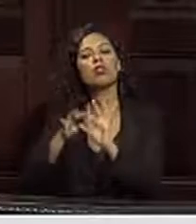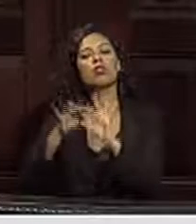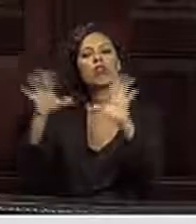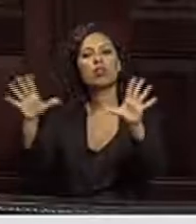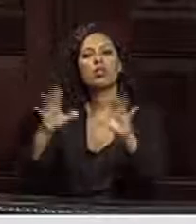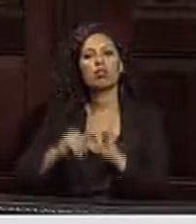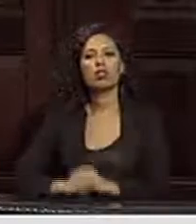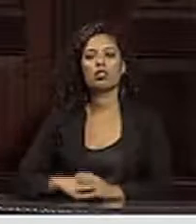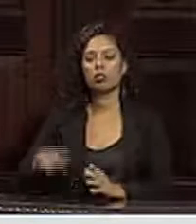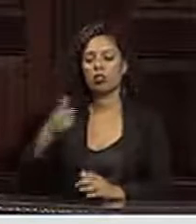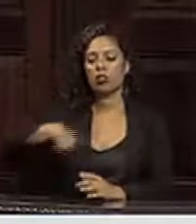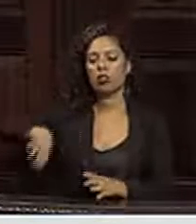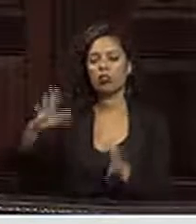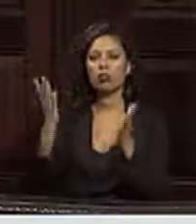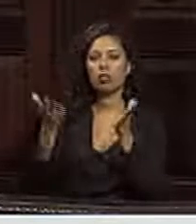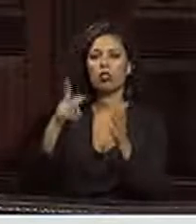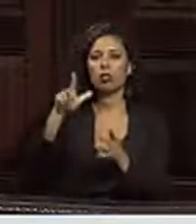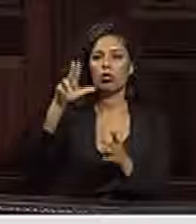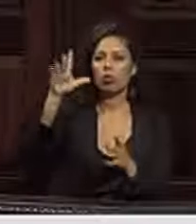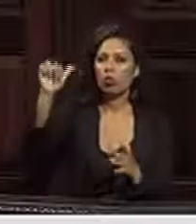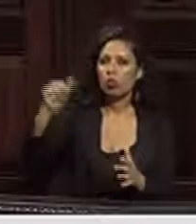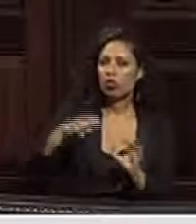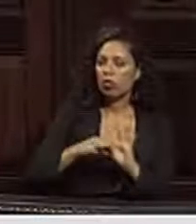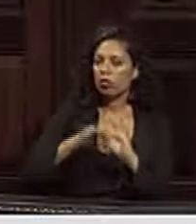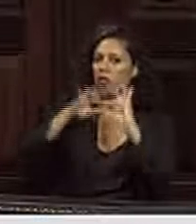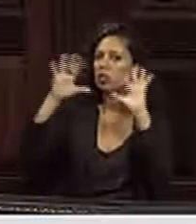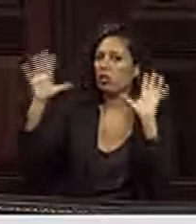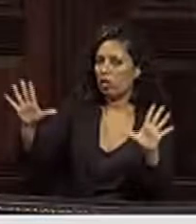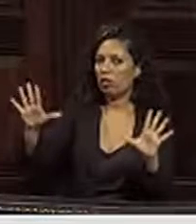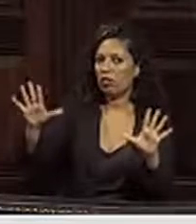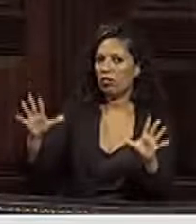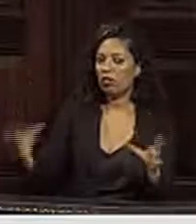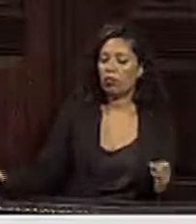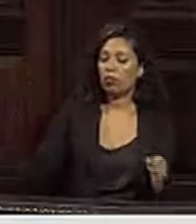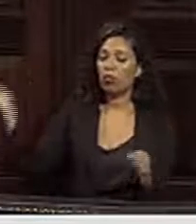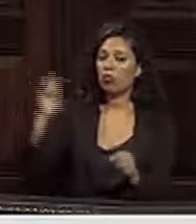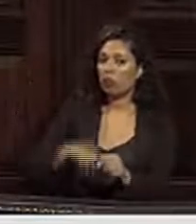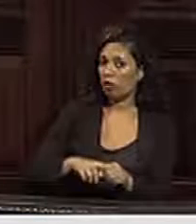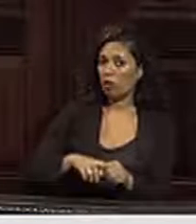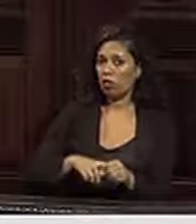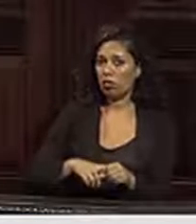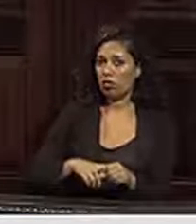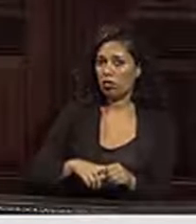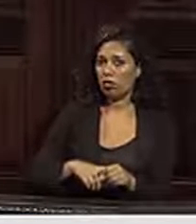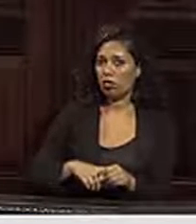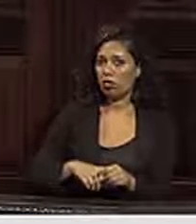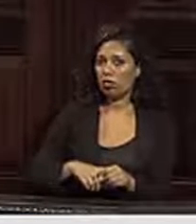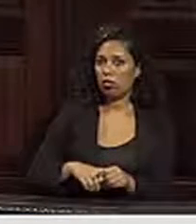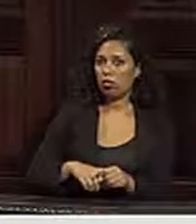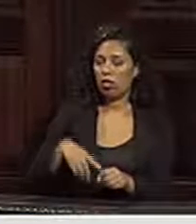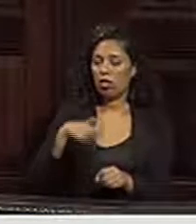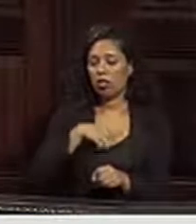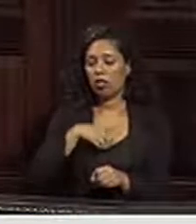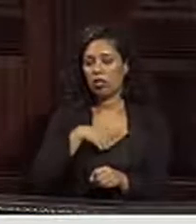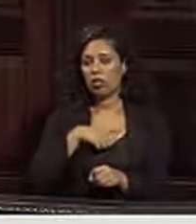queremos Lula livre para resgatar aquilo